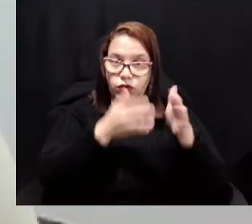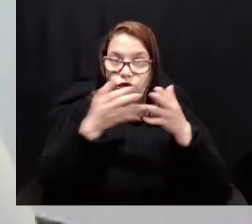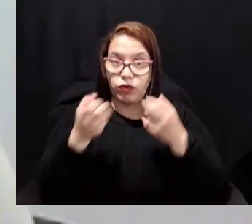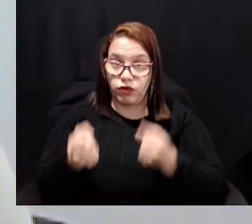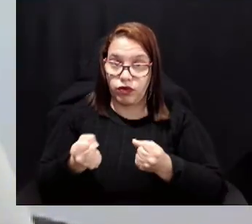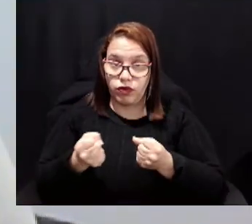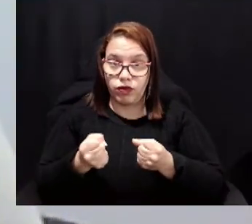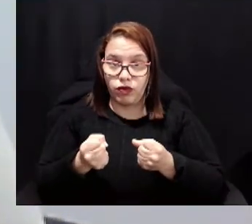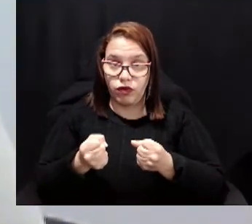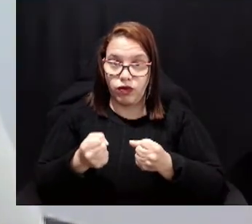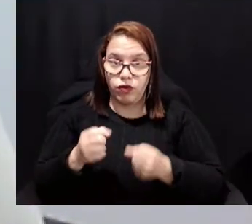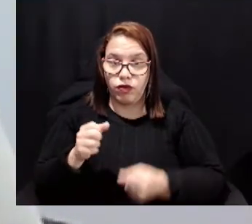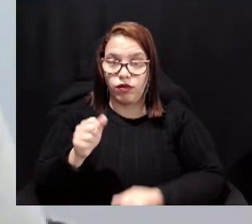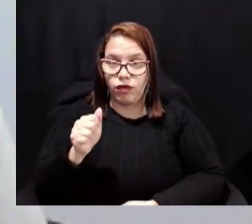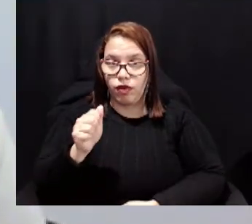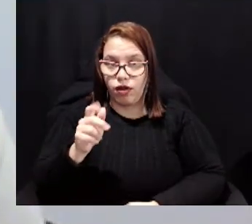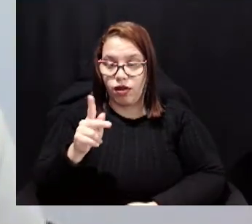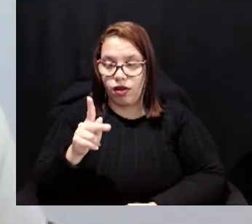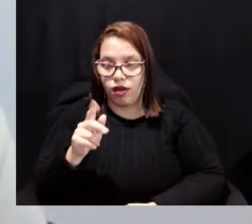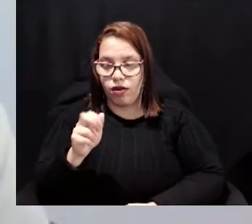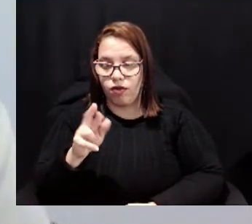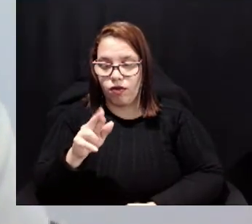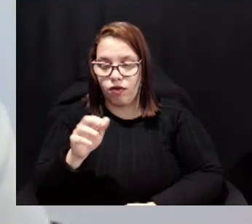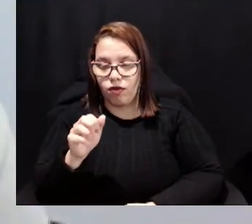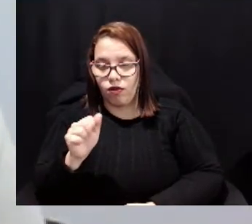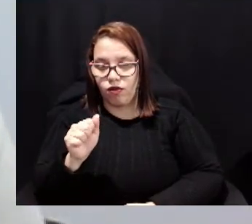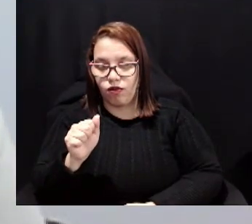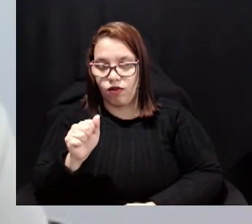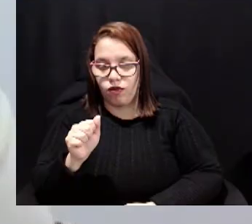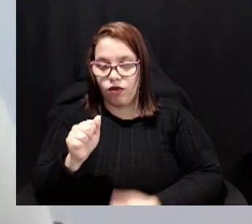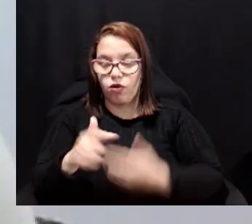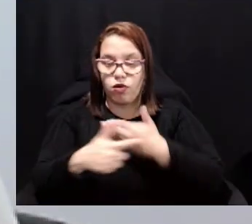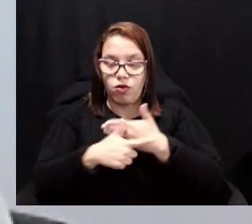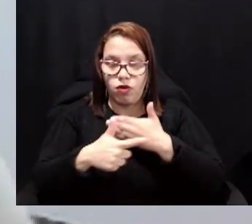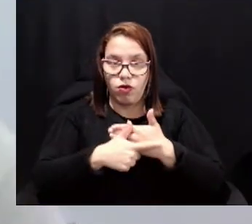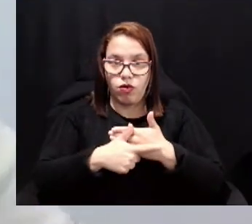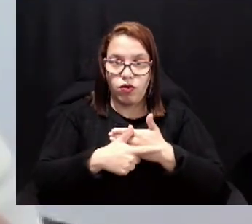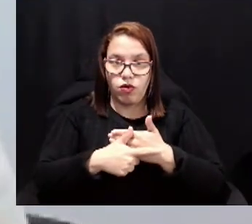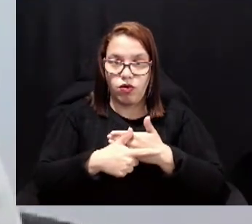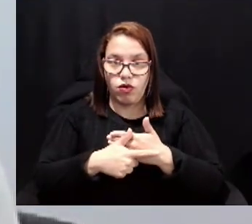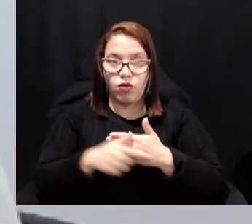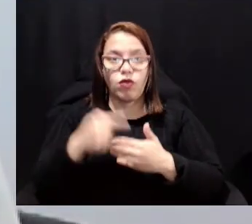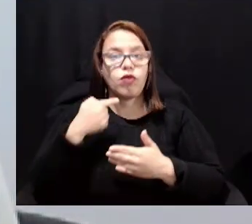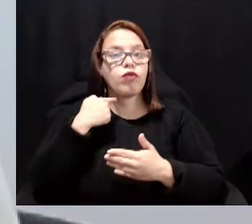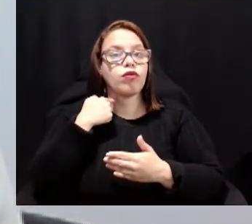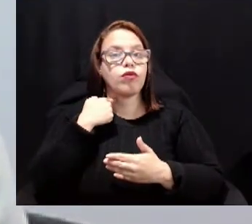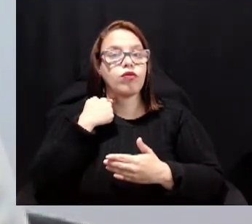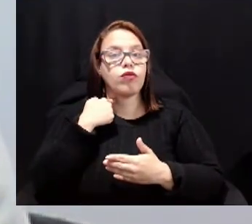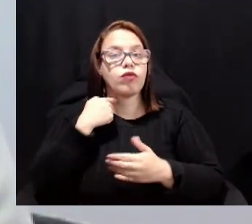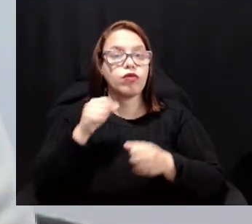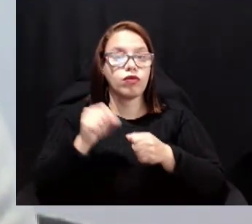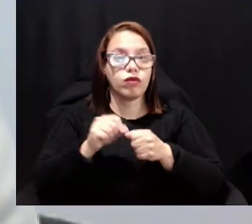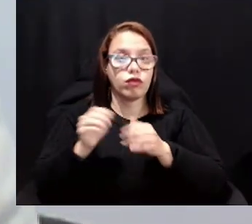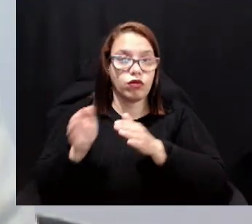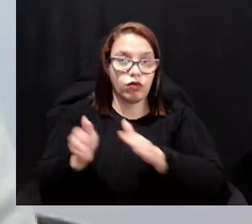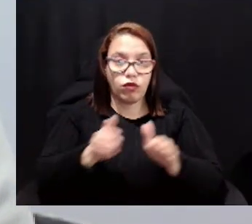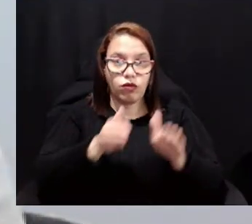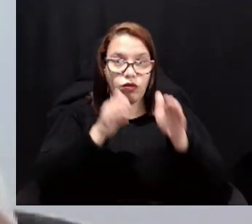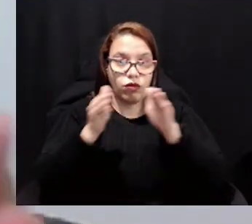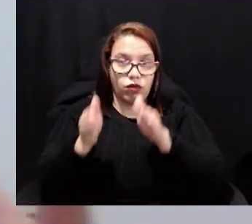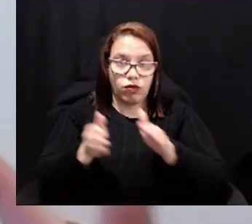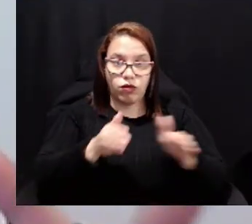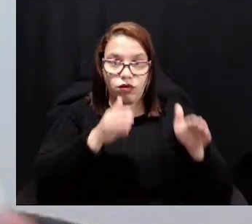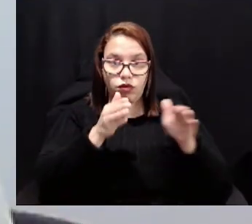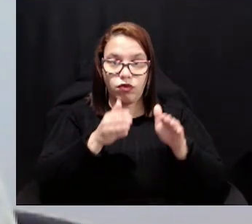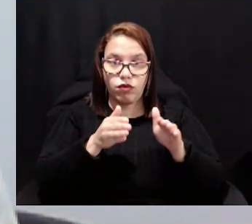como a gente recebe aparas de papel, né, que são os resíduos de papel, geralmente eles vêm contaminados. Então, a gente faz um processo